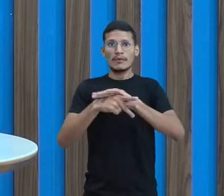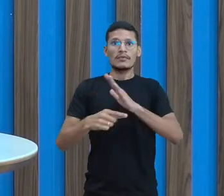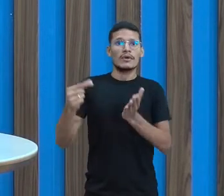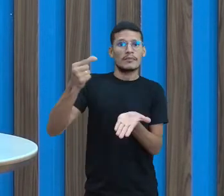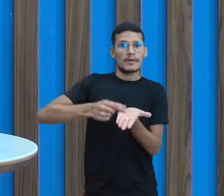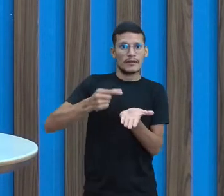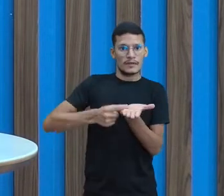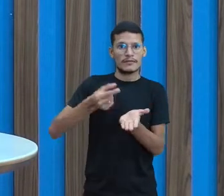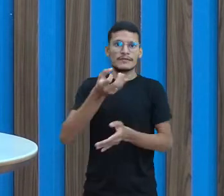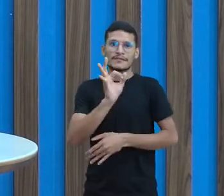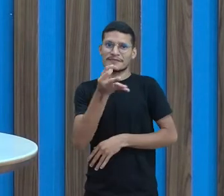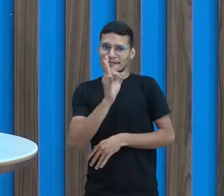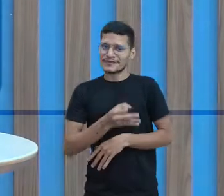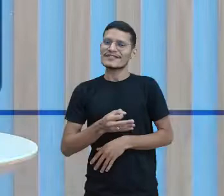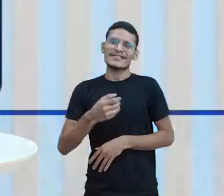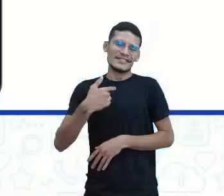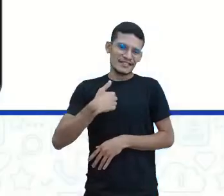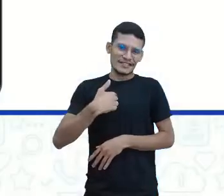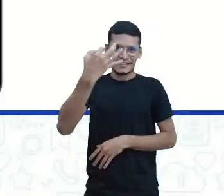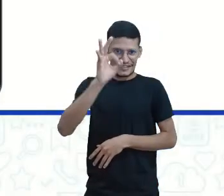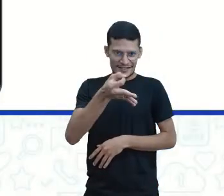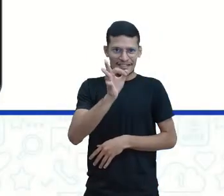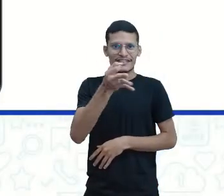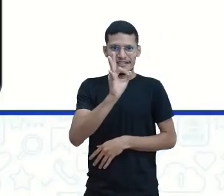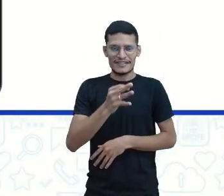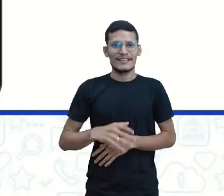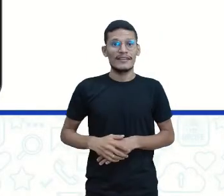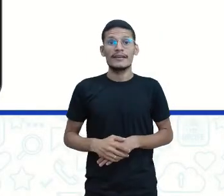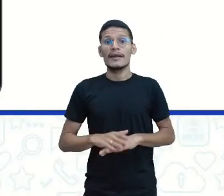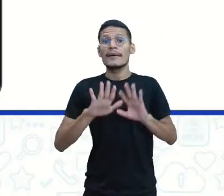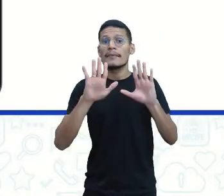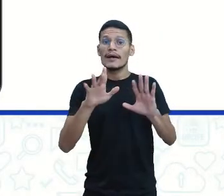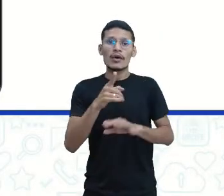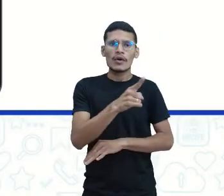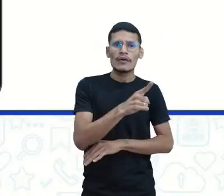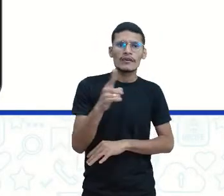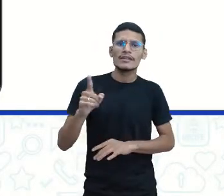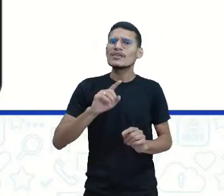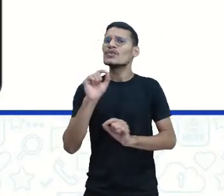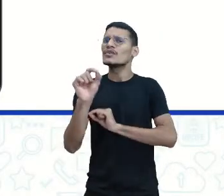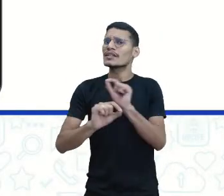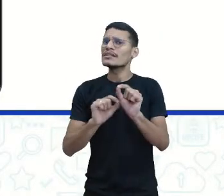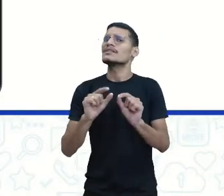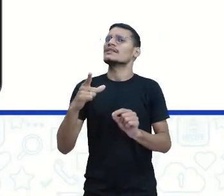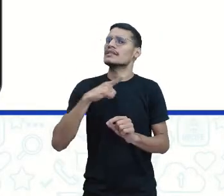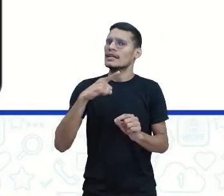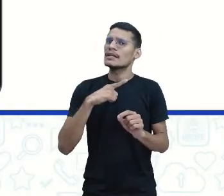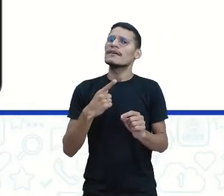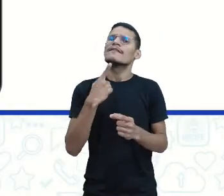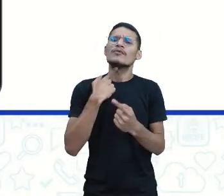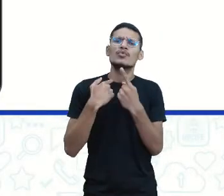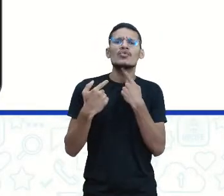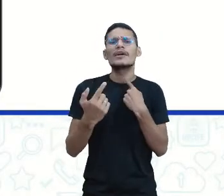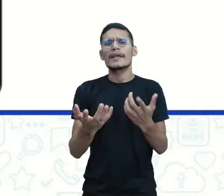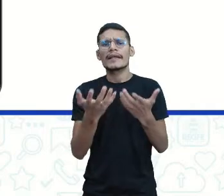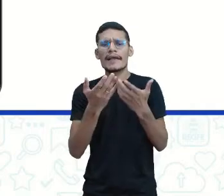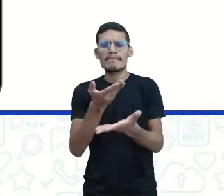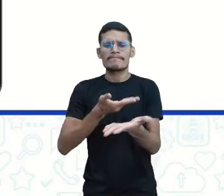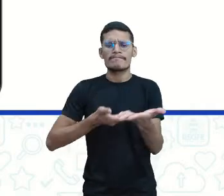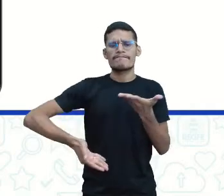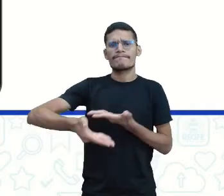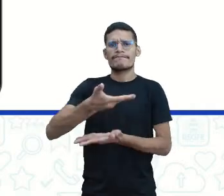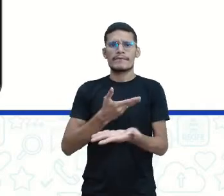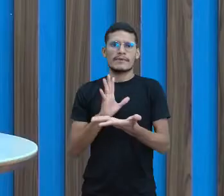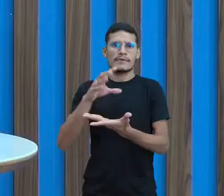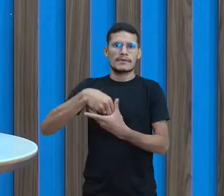aí. É, isso aí. Então, gente, aqui a gente tem a intenção, né, de ter interatividade